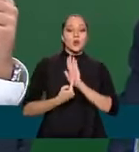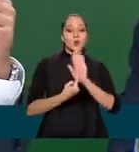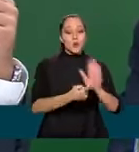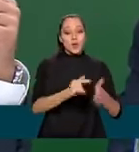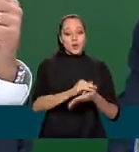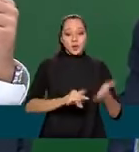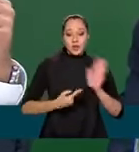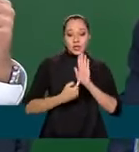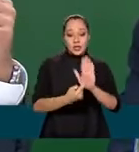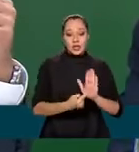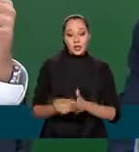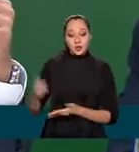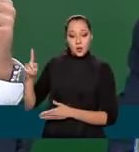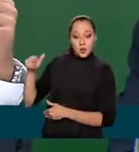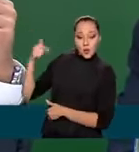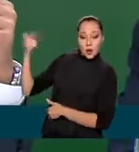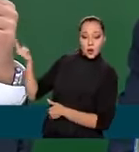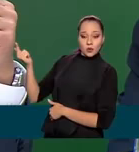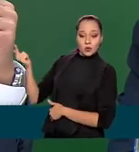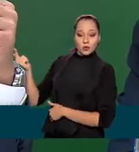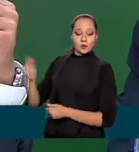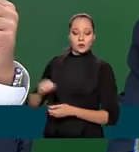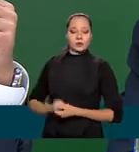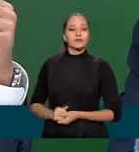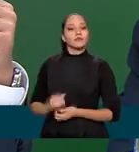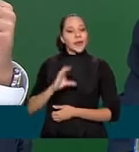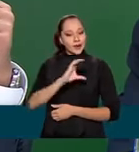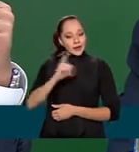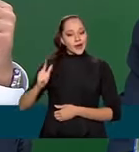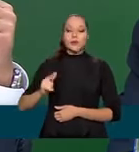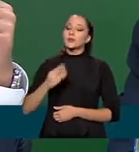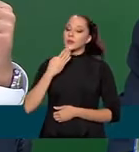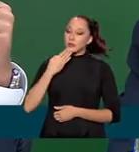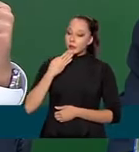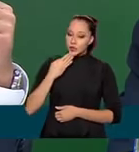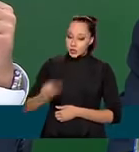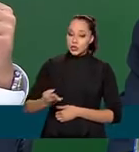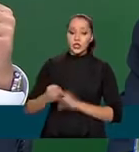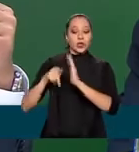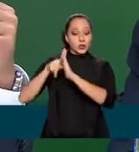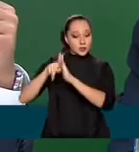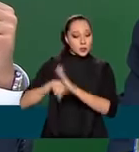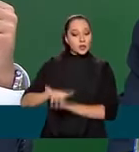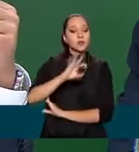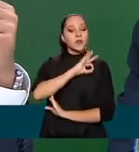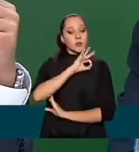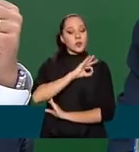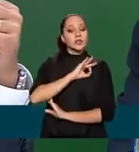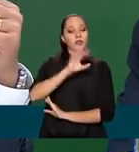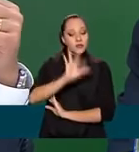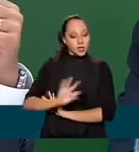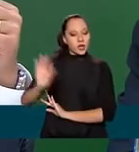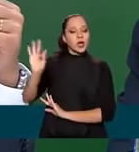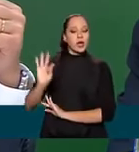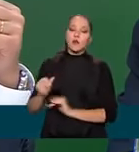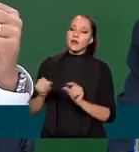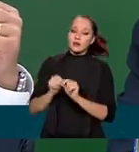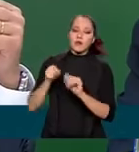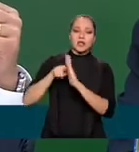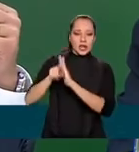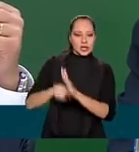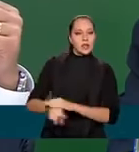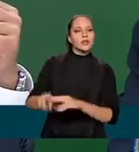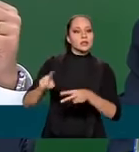esse o presidente que nós vamos pedir para que os peritos da Polícia Federal faça uma